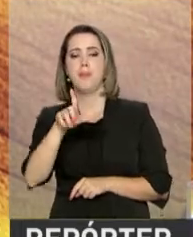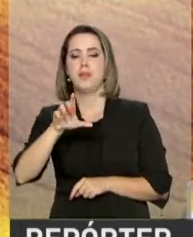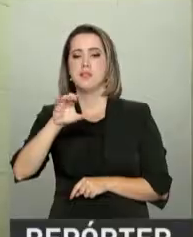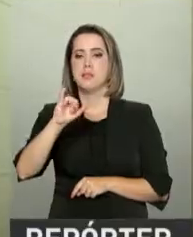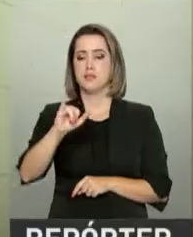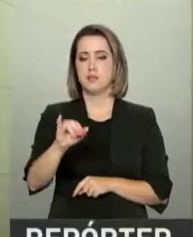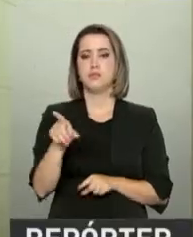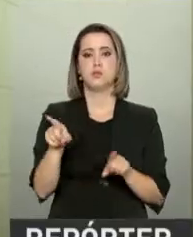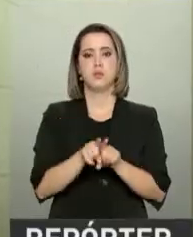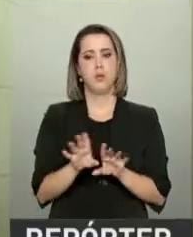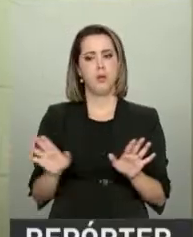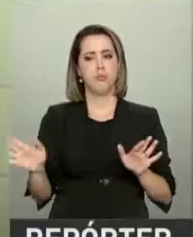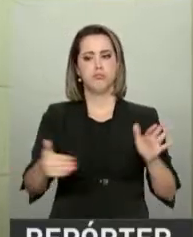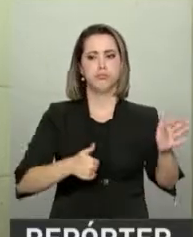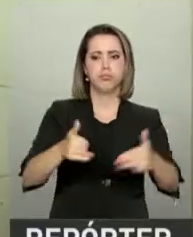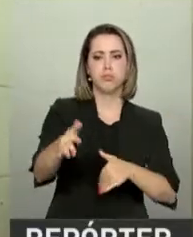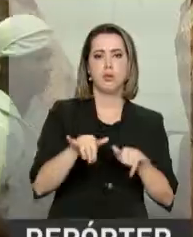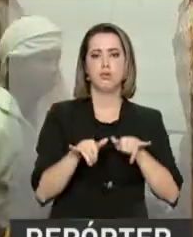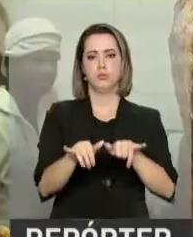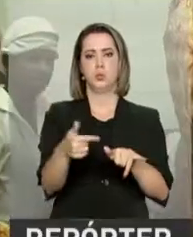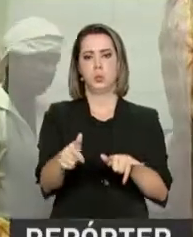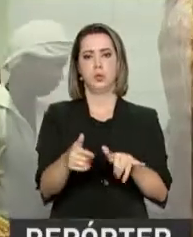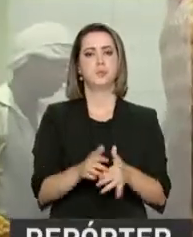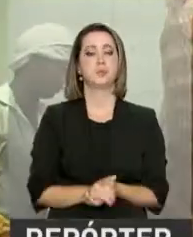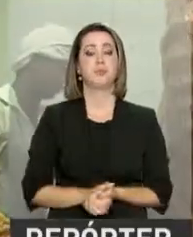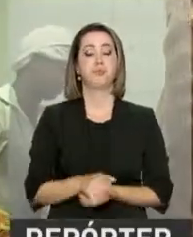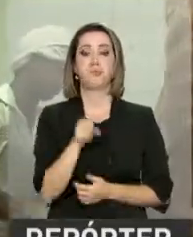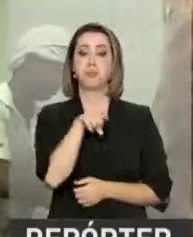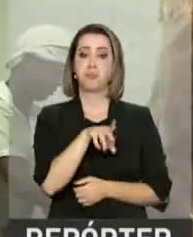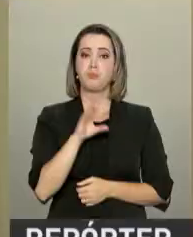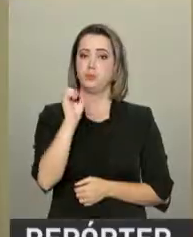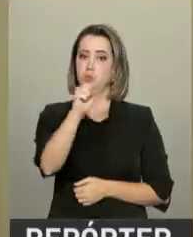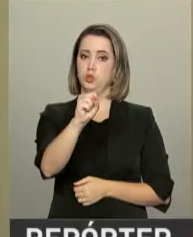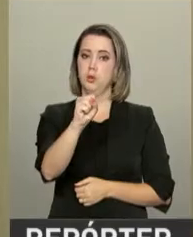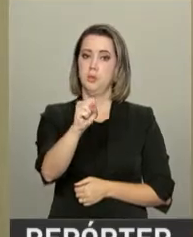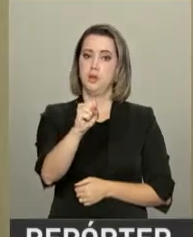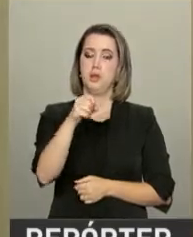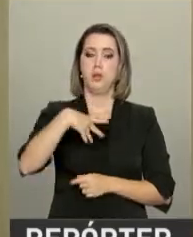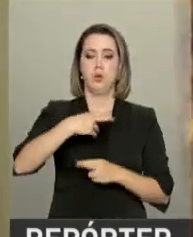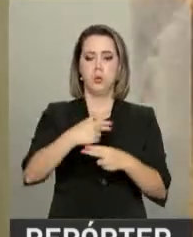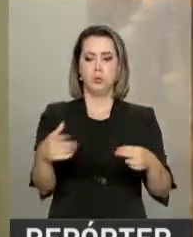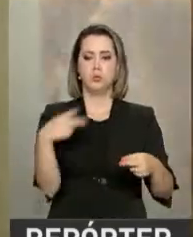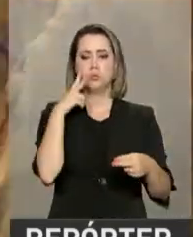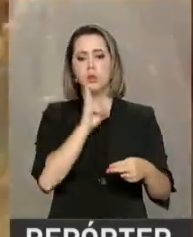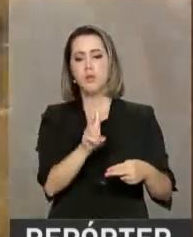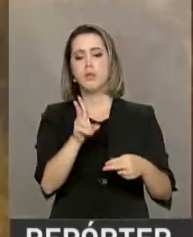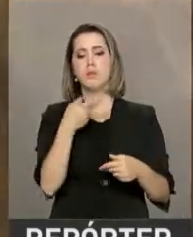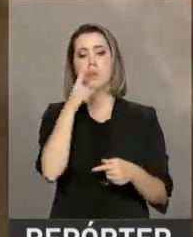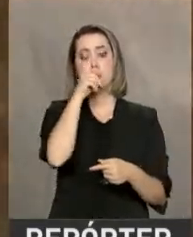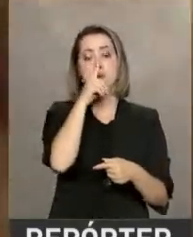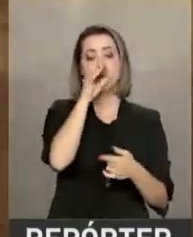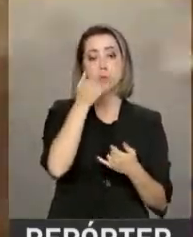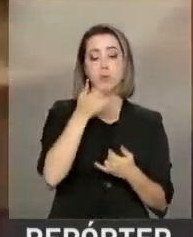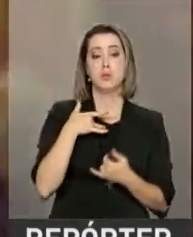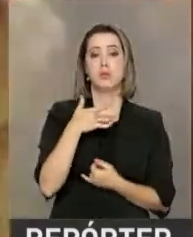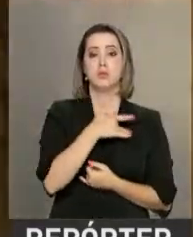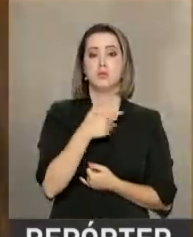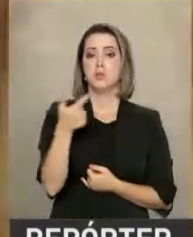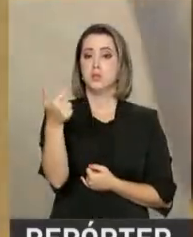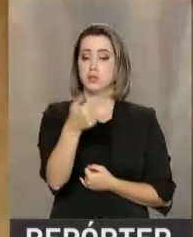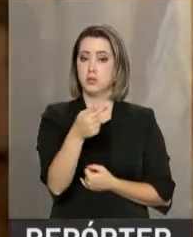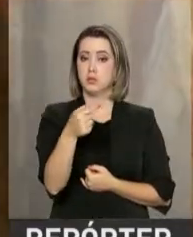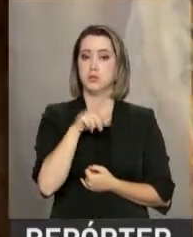mercado os técnicos também analisaram 18 amostras sobre riscos à saúde em sete delas foi